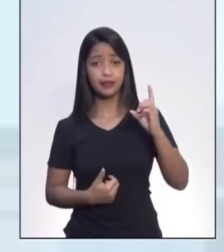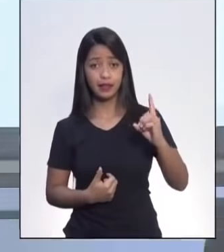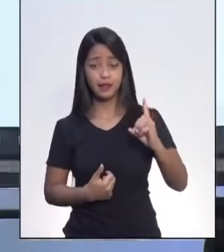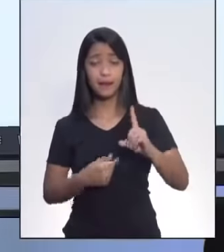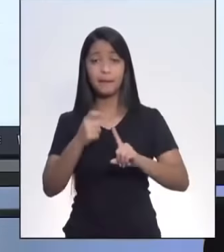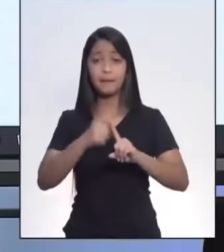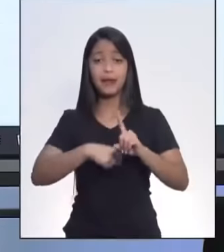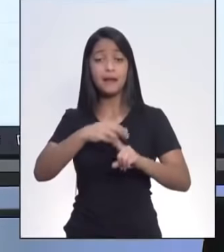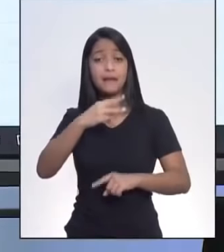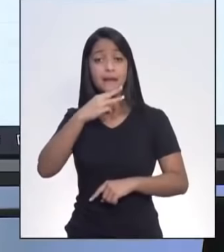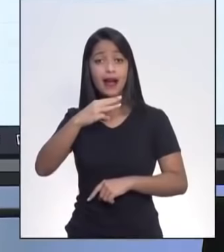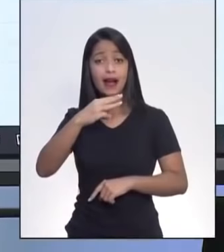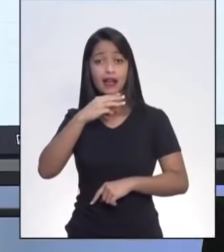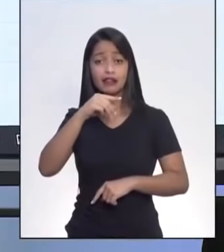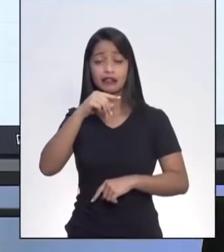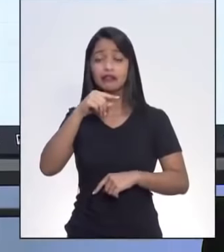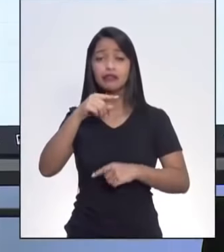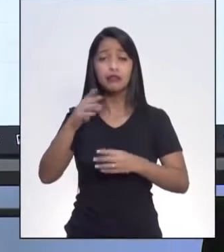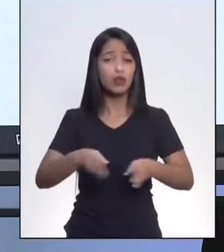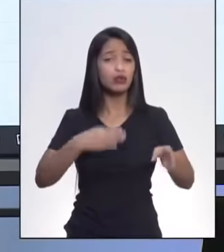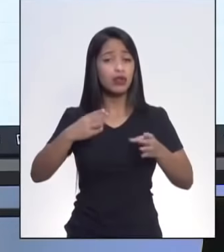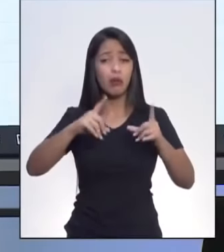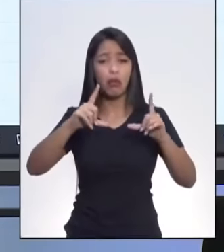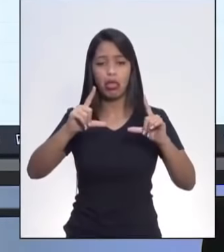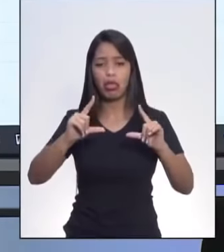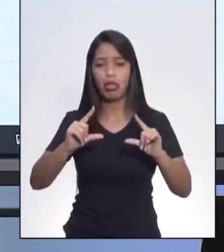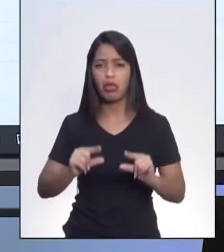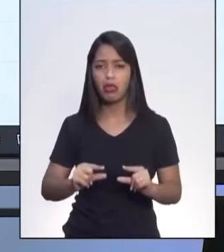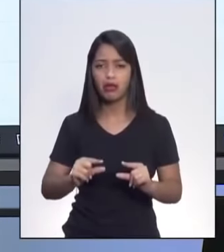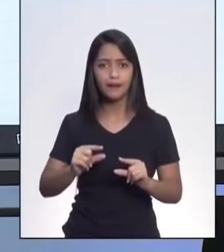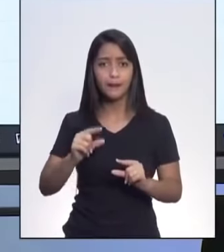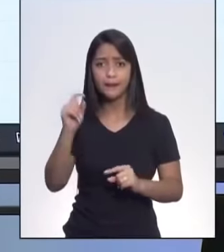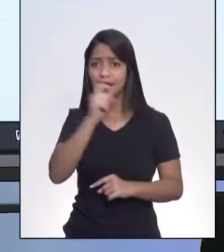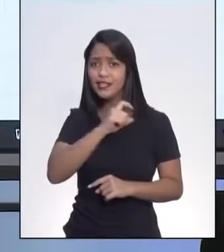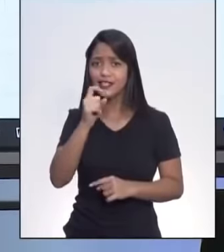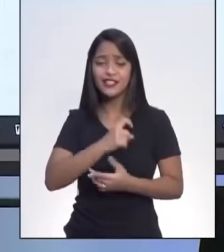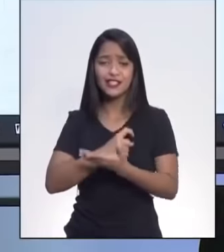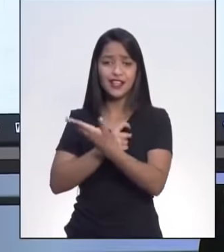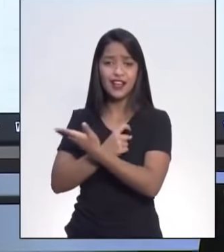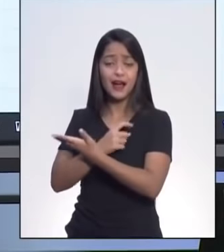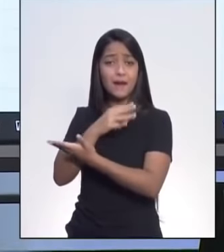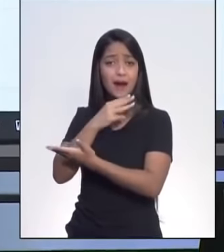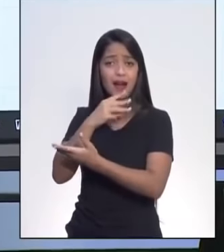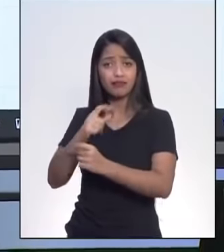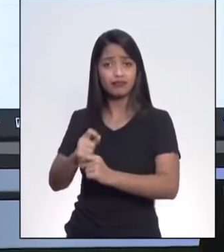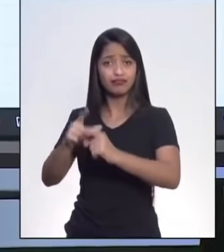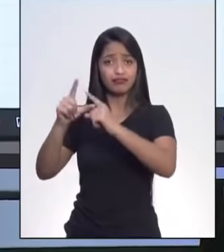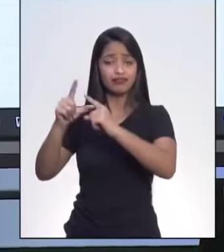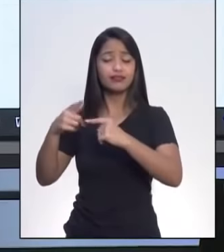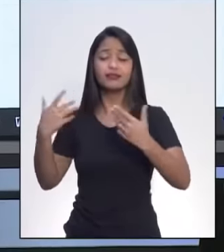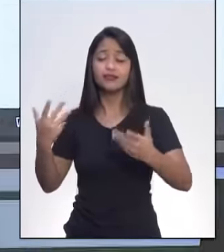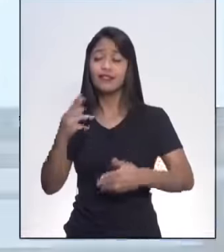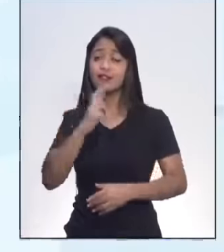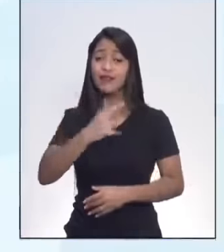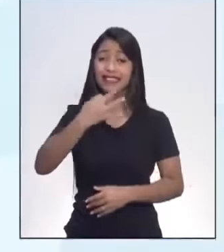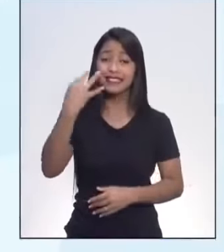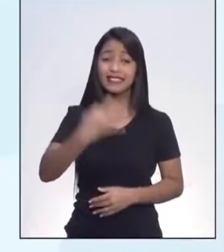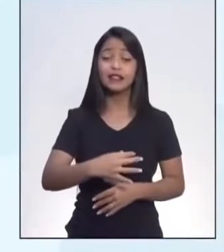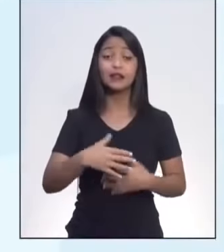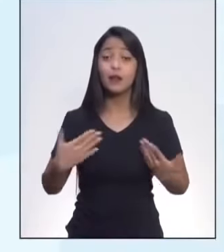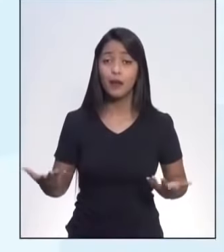produção. É mentira, não houve queda nenhuma no mês de março. Portanto, a alternativa correta é a